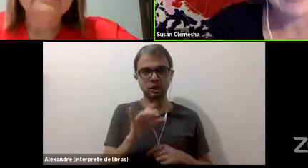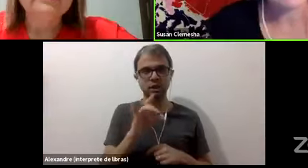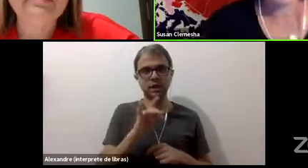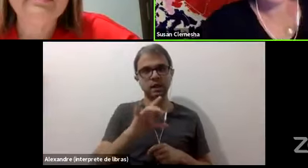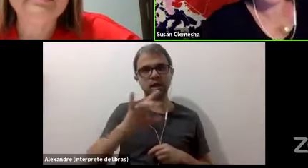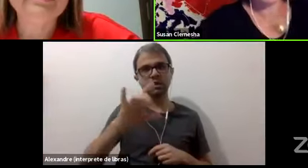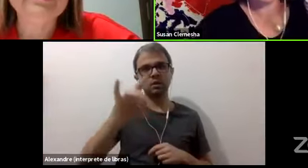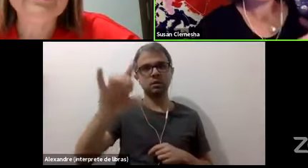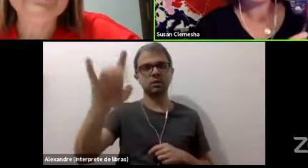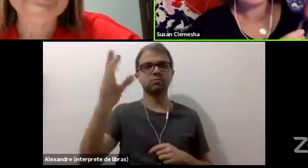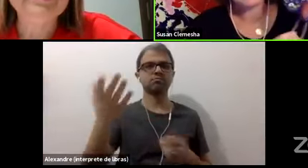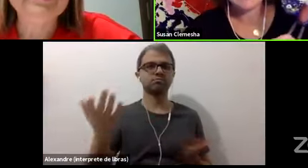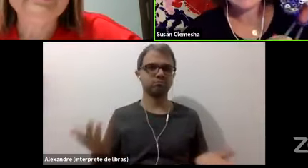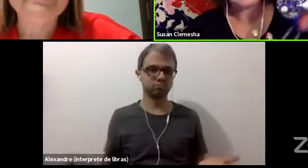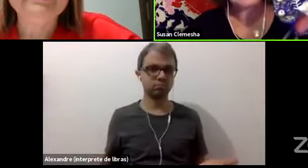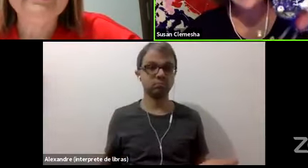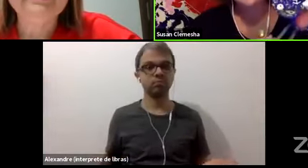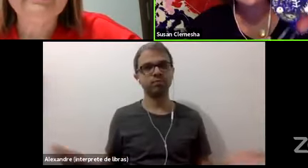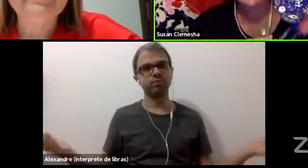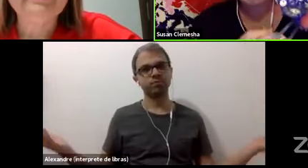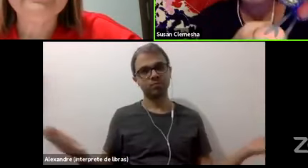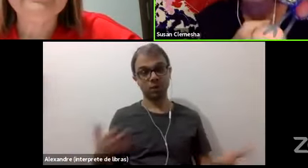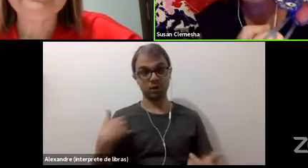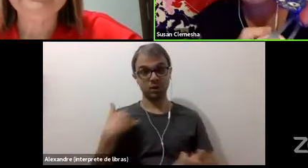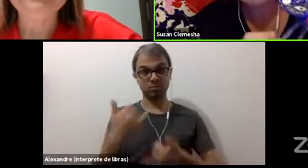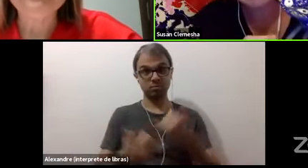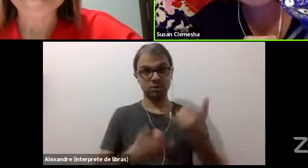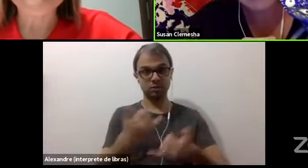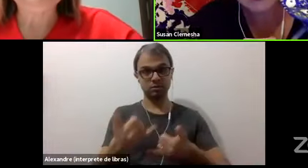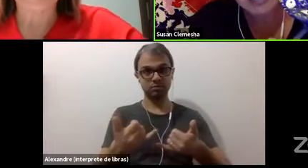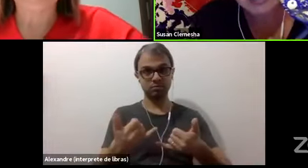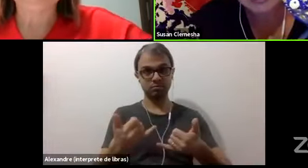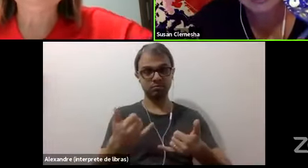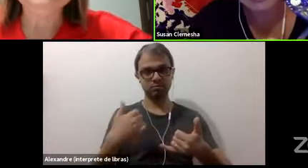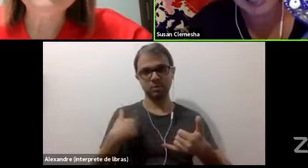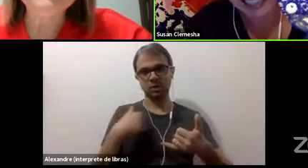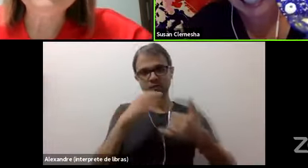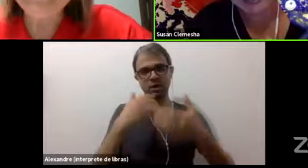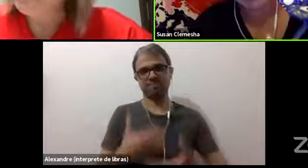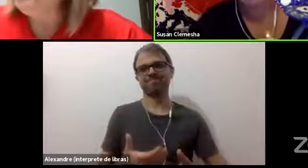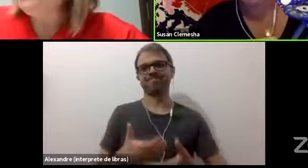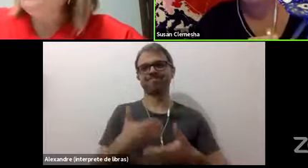eu passo aqui o brinquedo para a Cris Ramos.